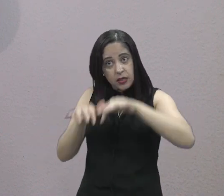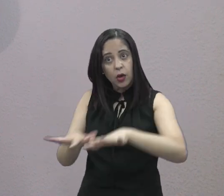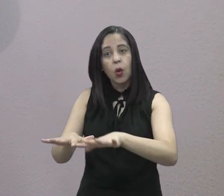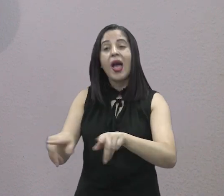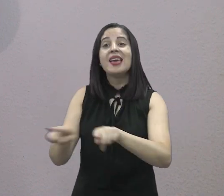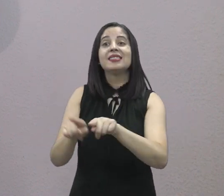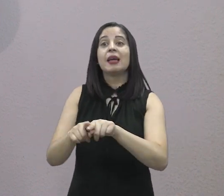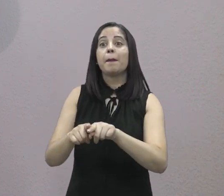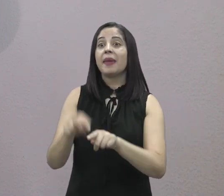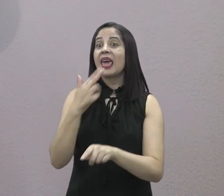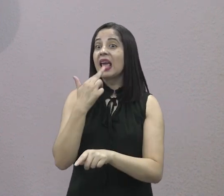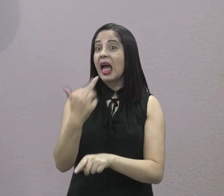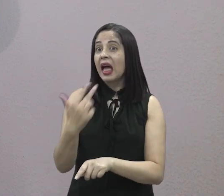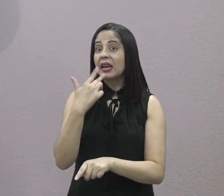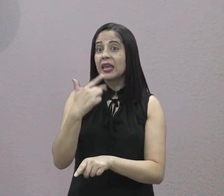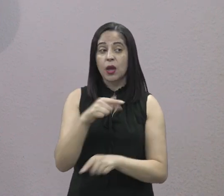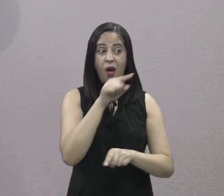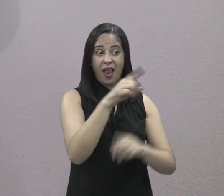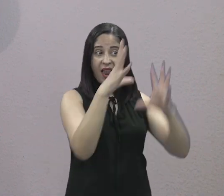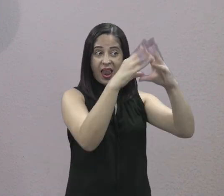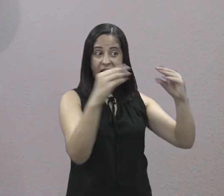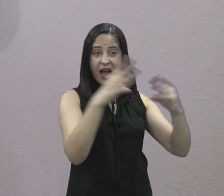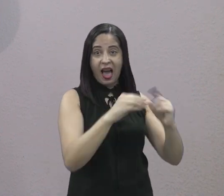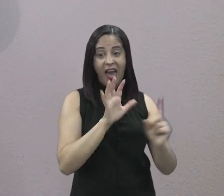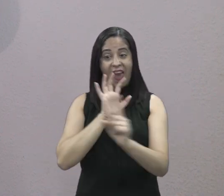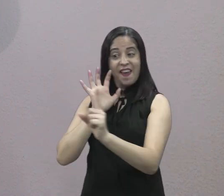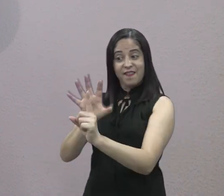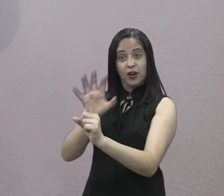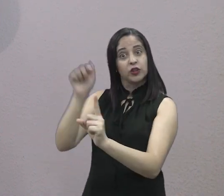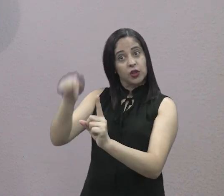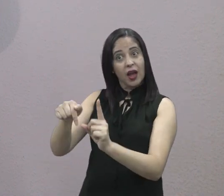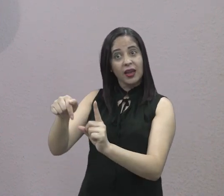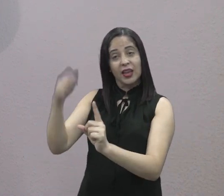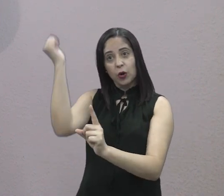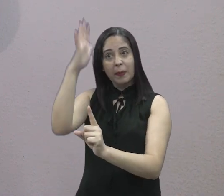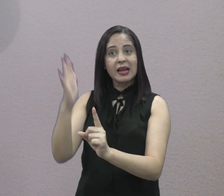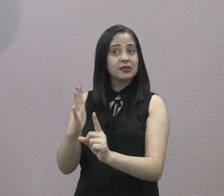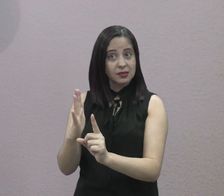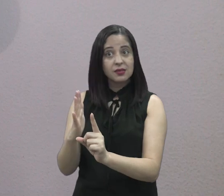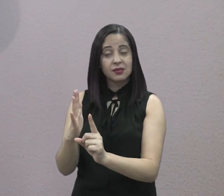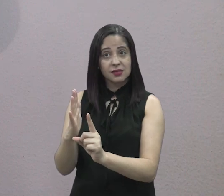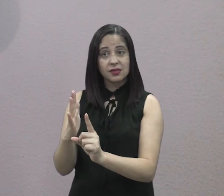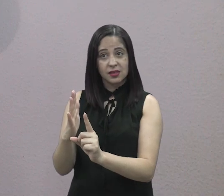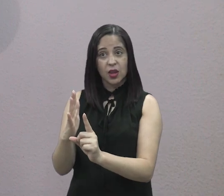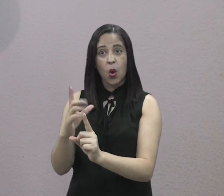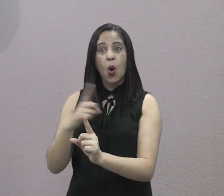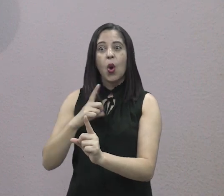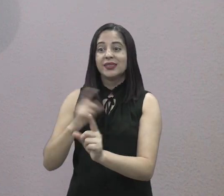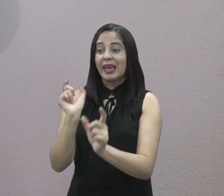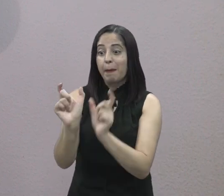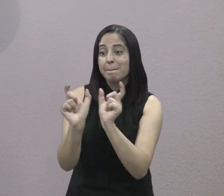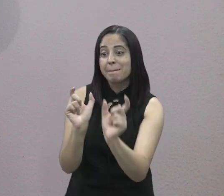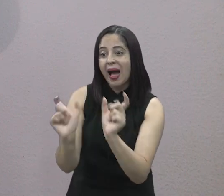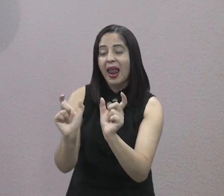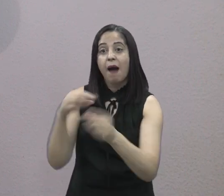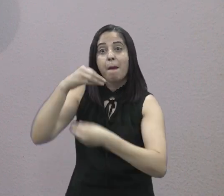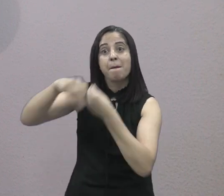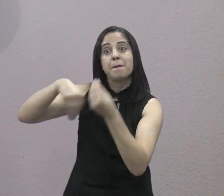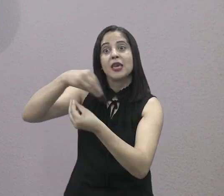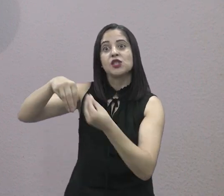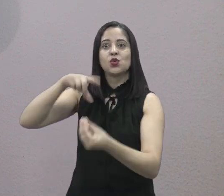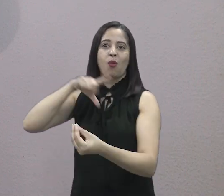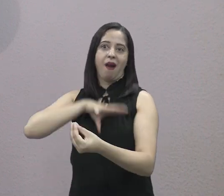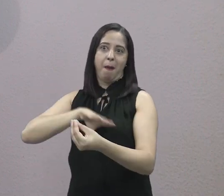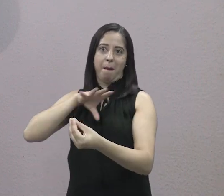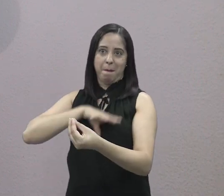língua também, a gente tem várias contribuições do árabe, né? Por exemplo, a alface, a alcachofra, o café, são palavras que